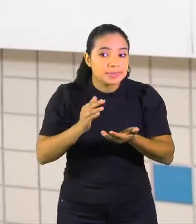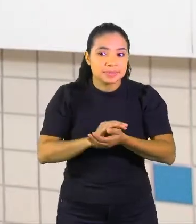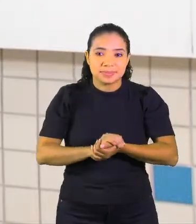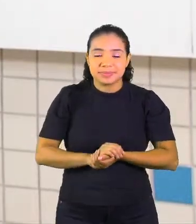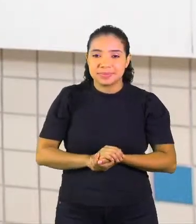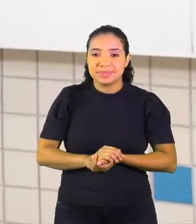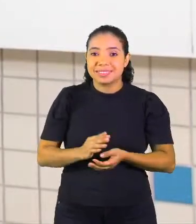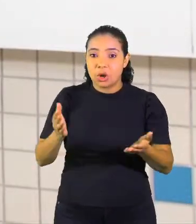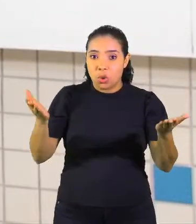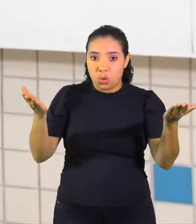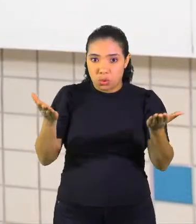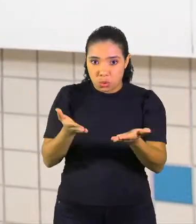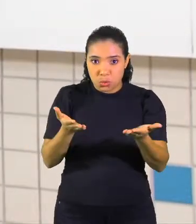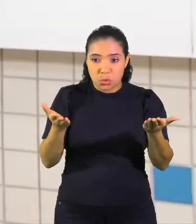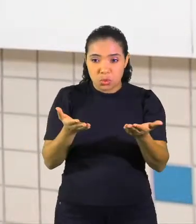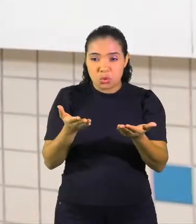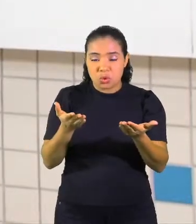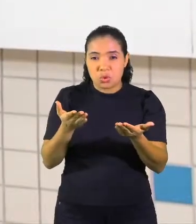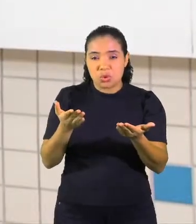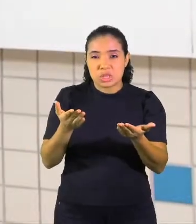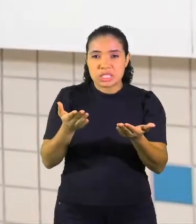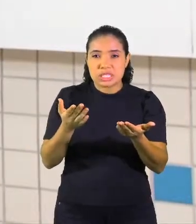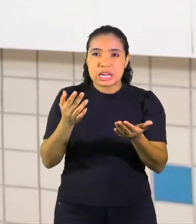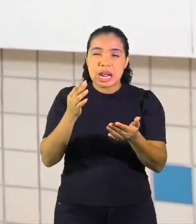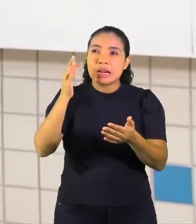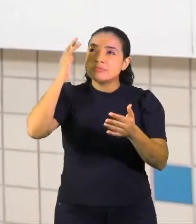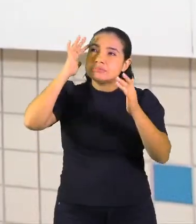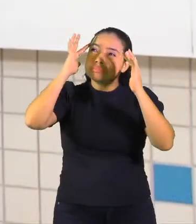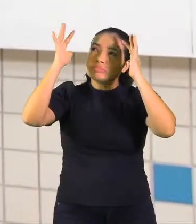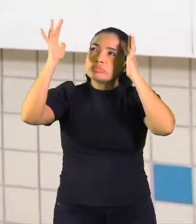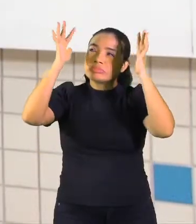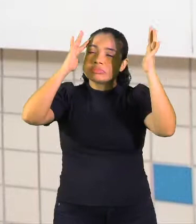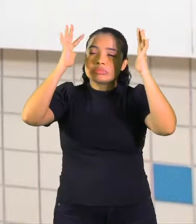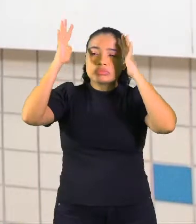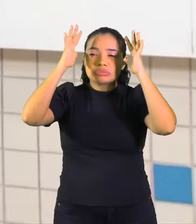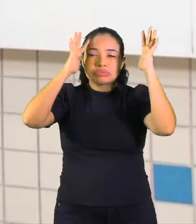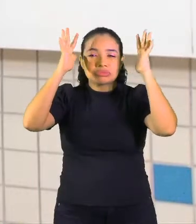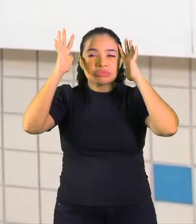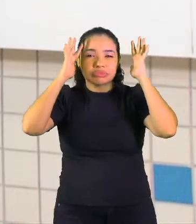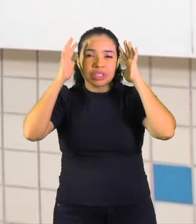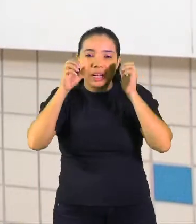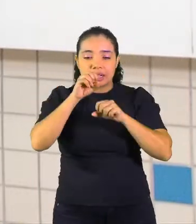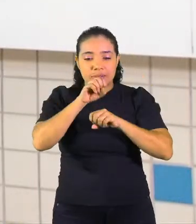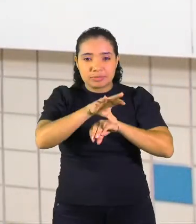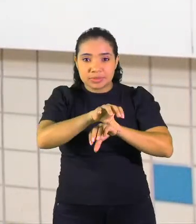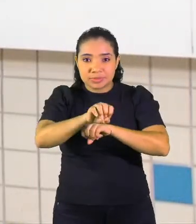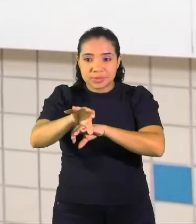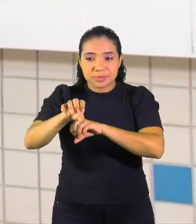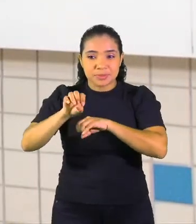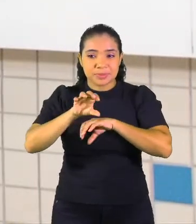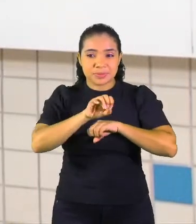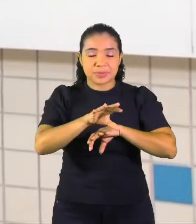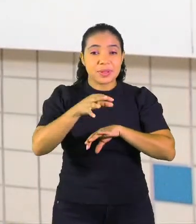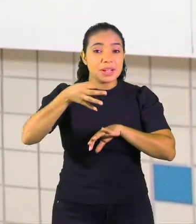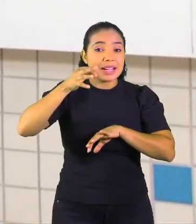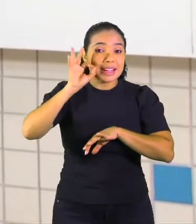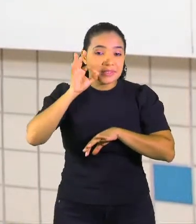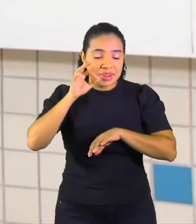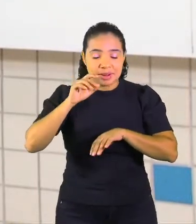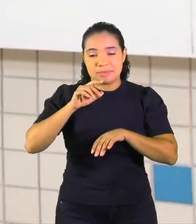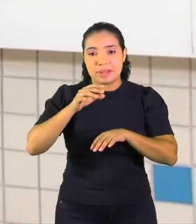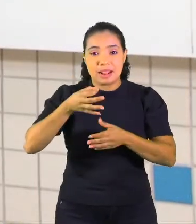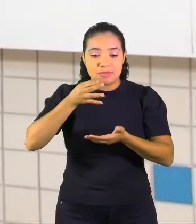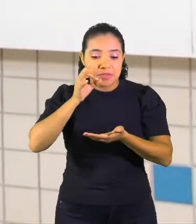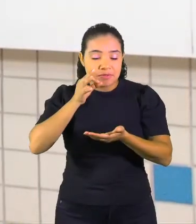Hoje nós vamos passear um pouquinho pela história do café, esse produto muito gostoso,